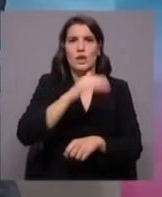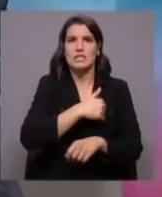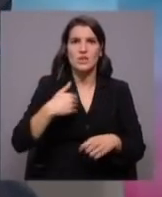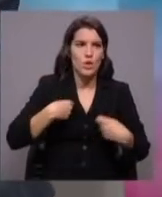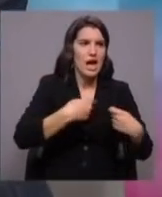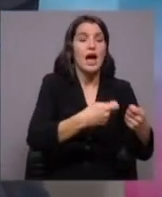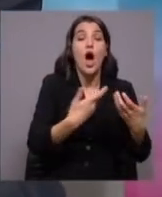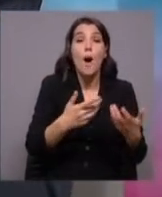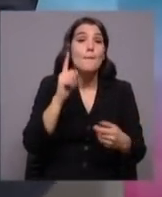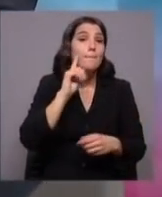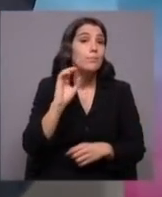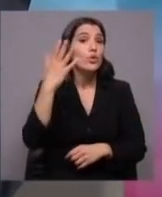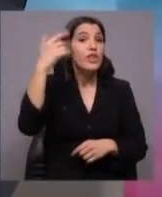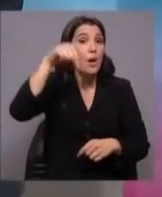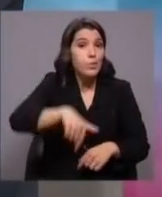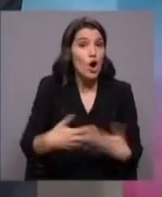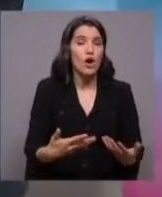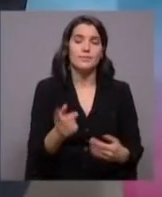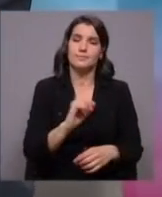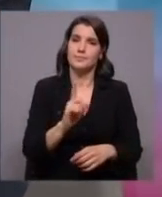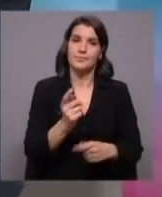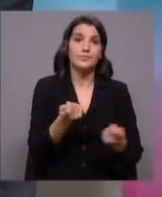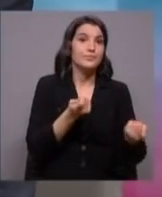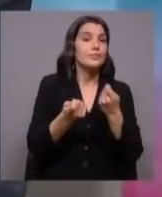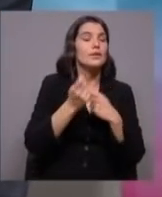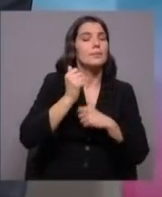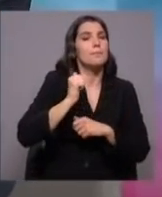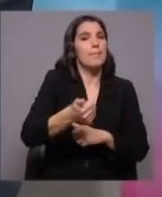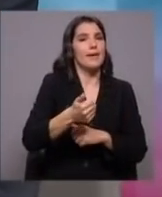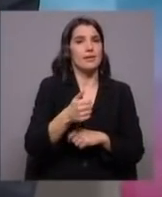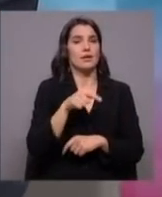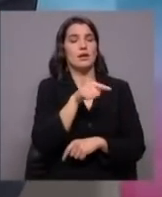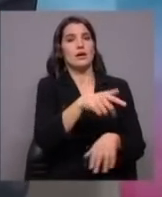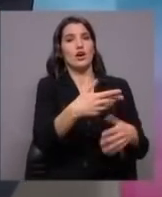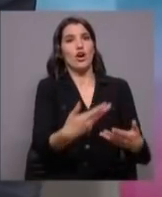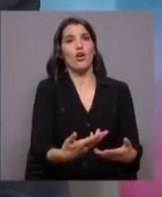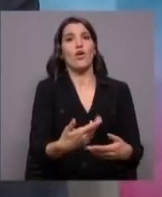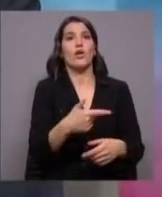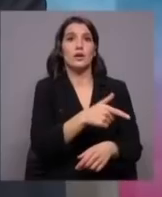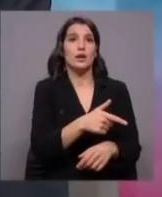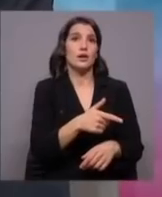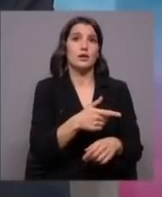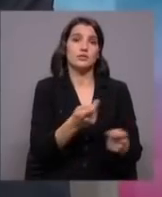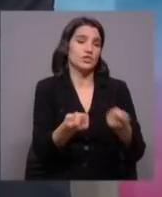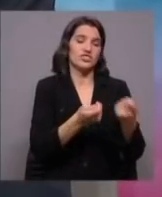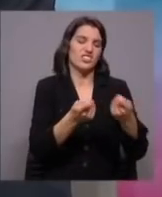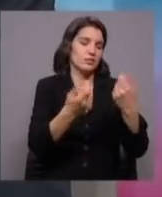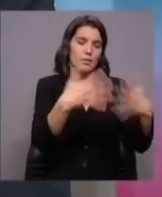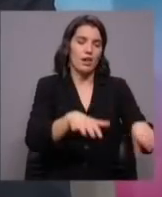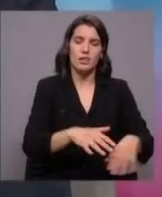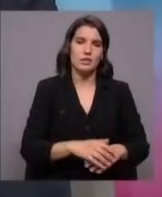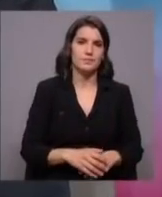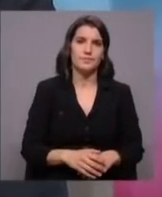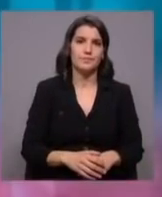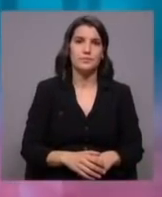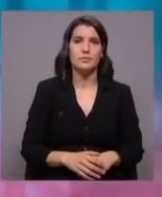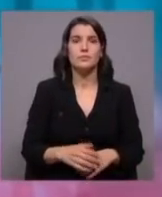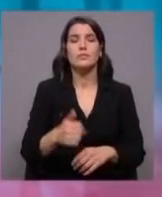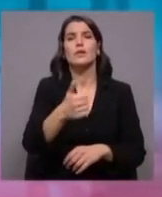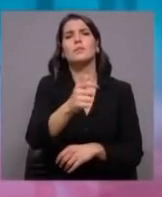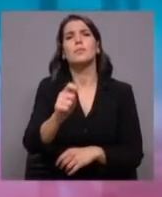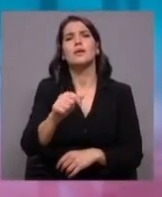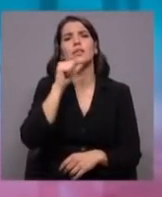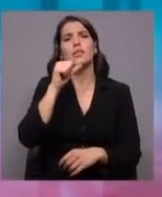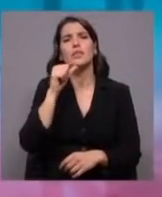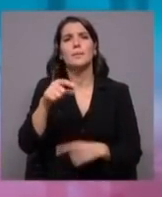a prioridade. A prioridade é gerir bem aquilo que está, neste momento, muitíssimo mal gerido. O Bloco de Esquerda sempre considerou